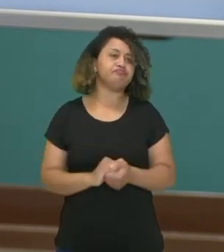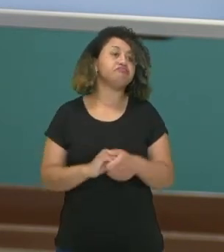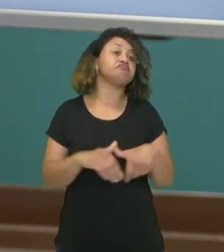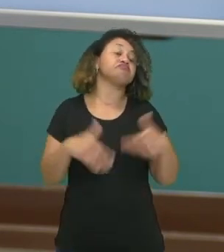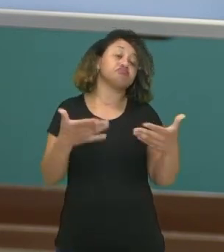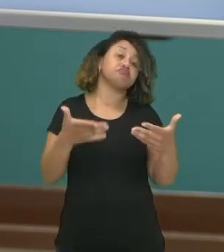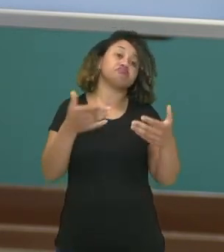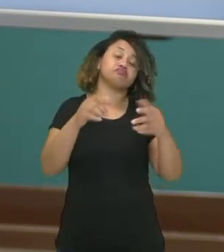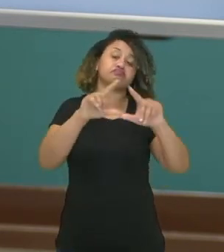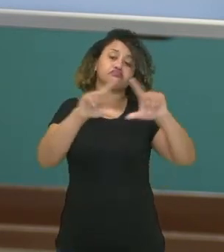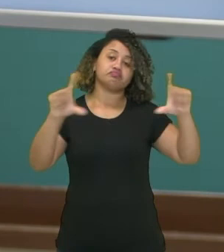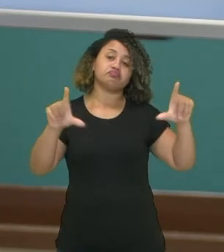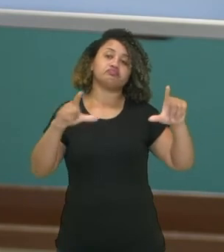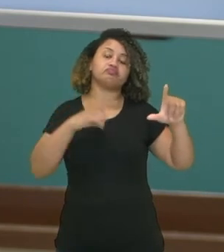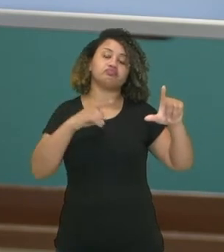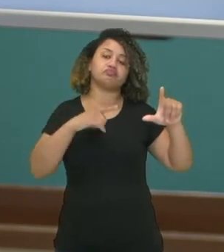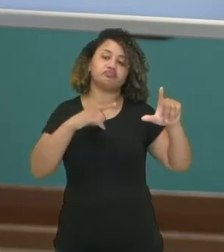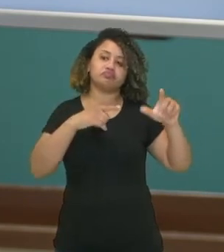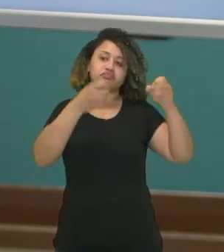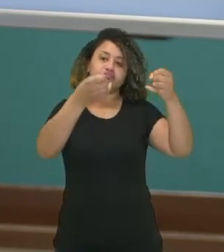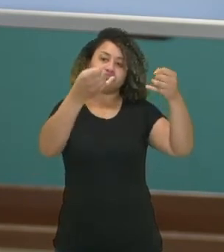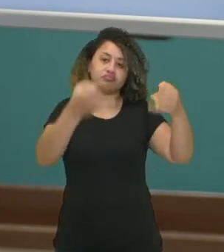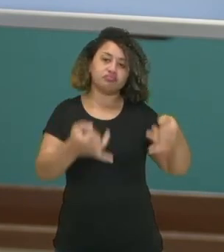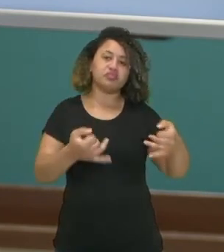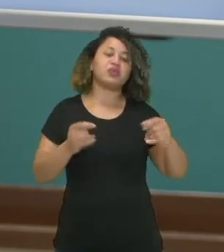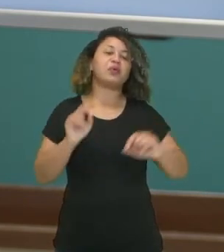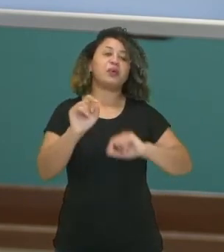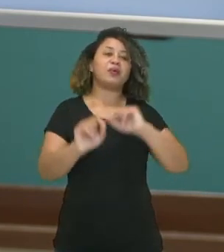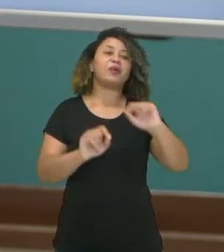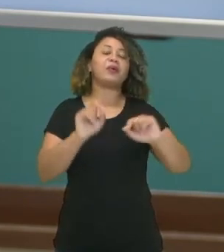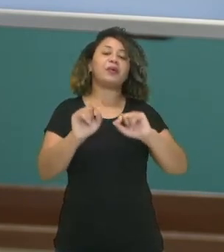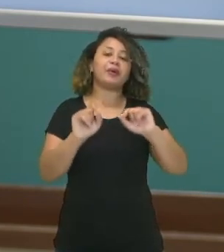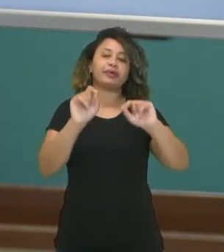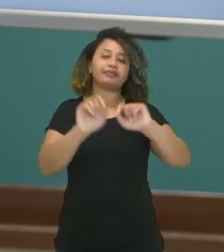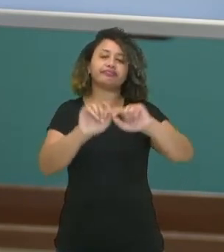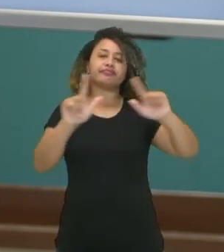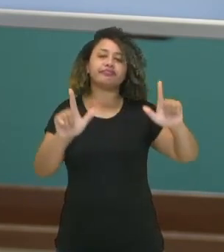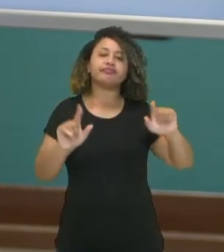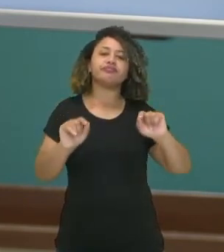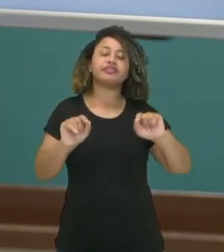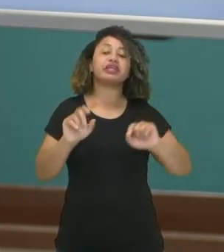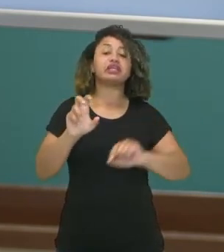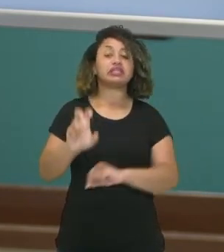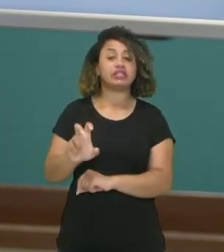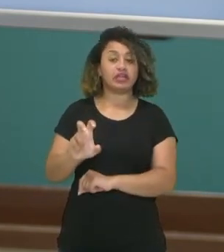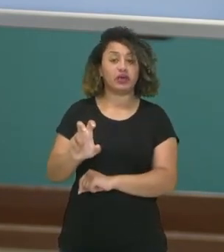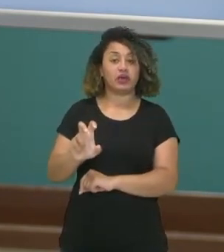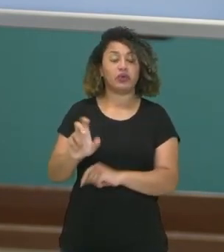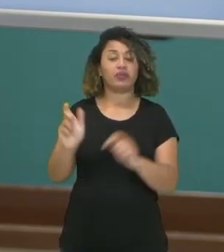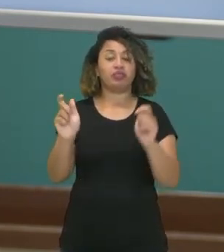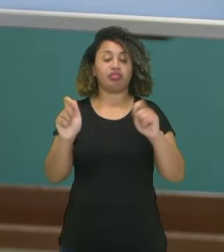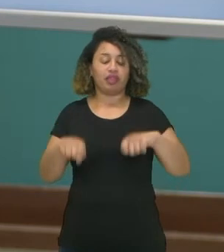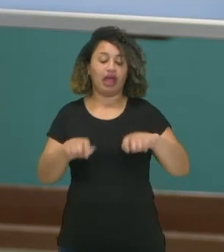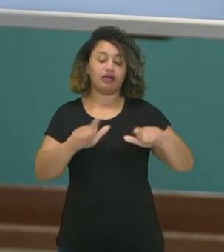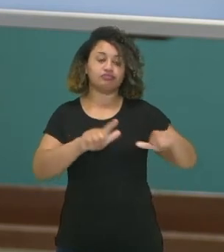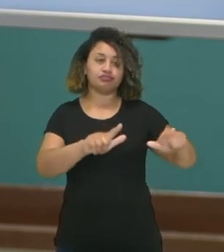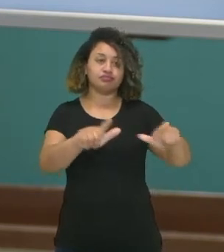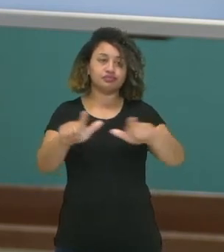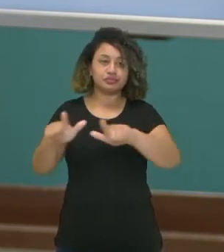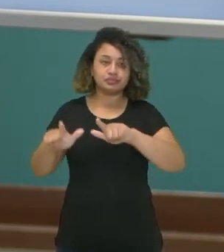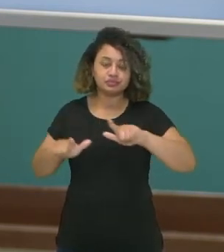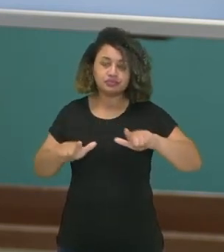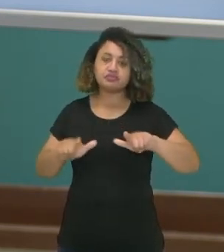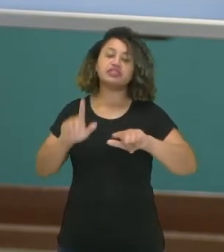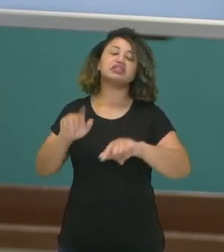próprio enunciado do exercício já deixou claro, se 5 caixas desse piso cobrem